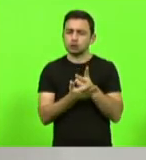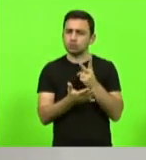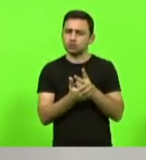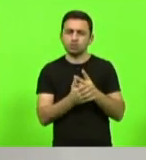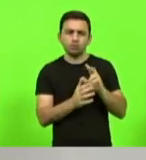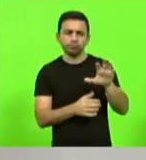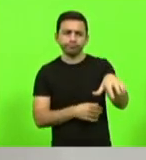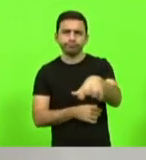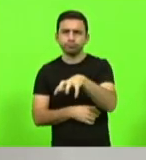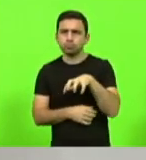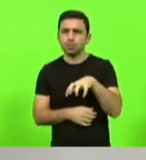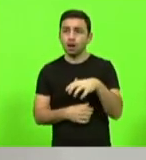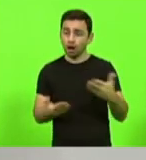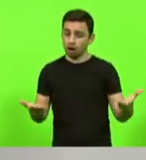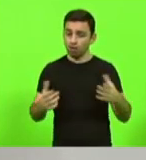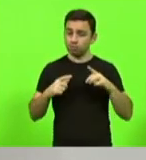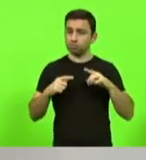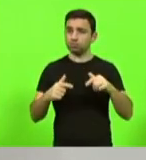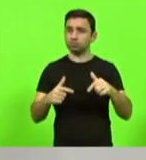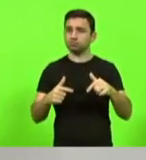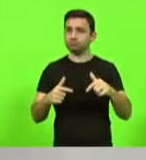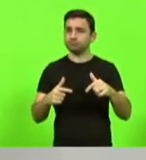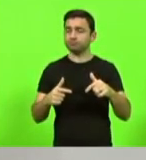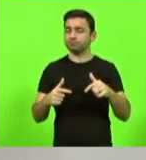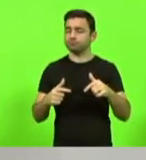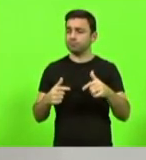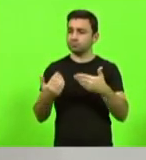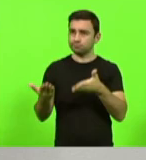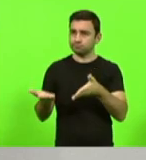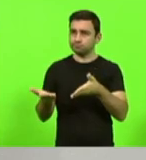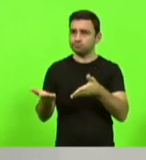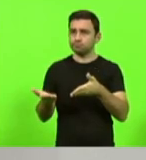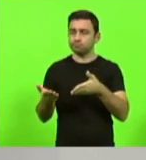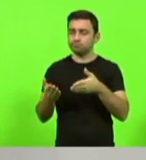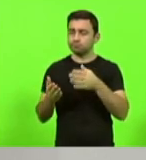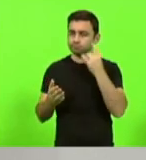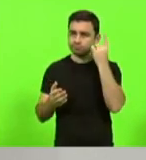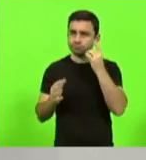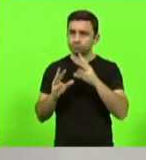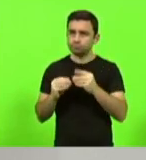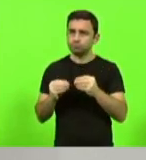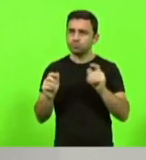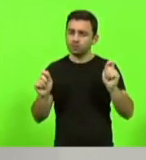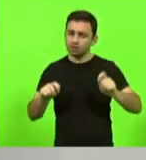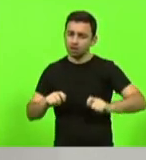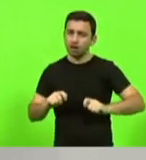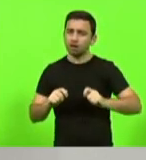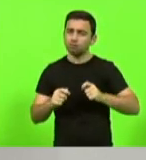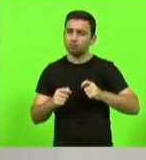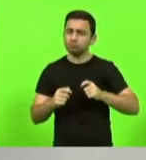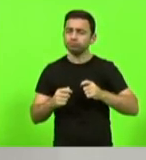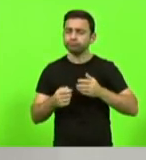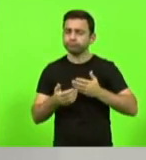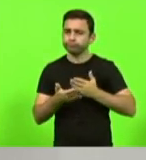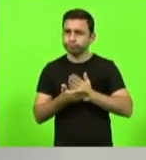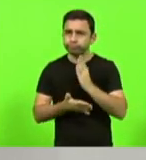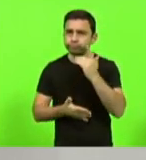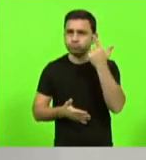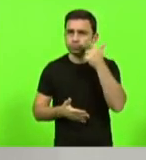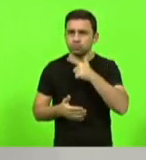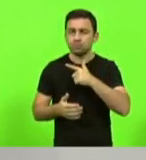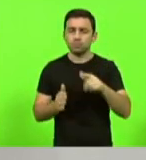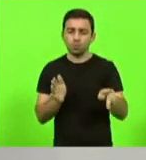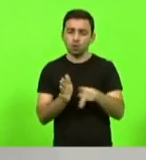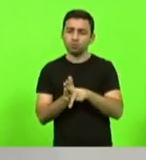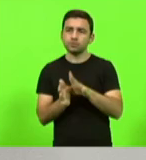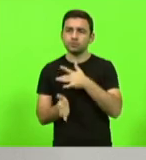nos colocamos aqui à disposição do Parlamento para que consigamos superar as graves crises do setor saúde que